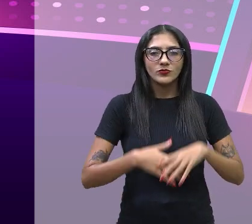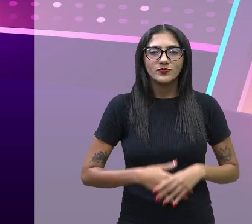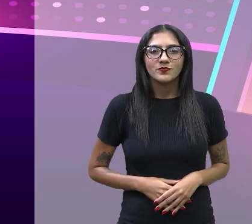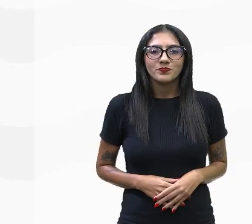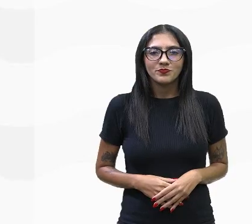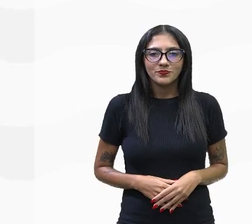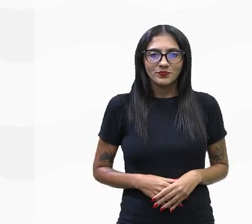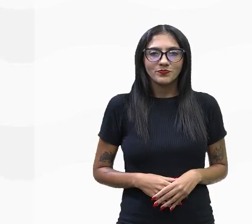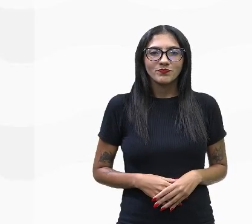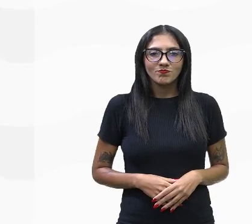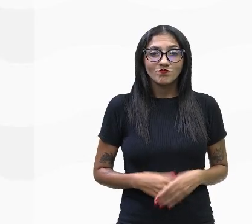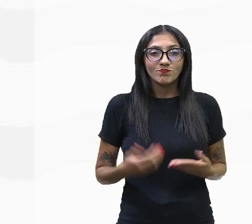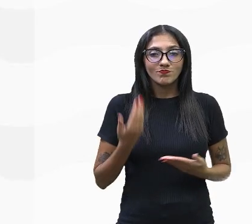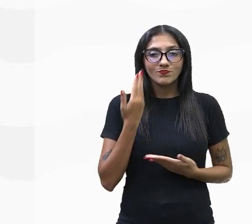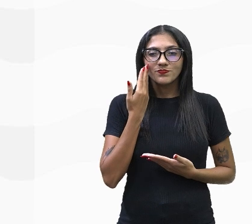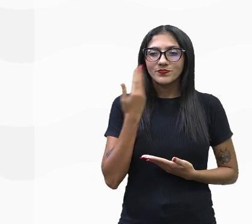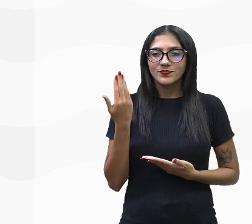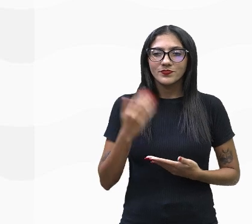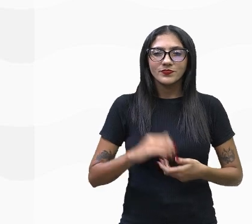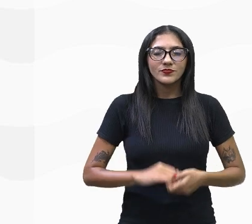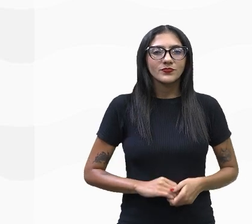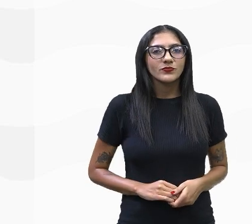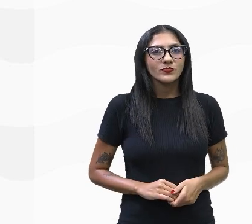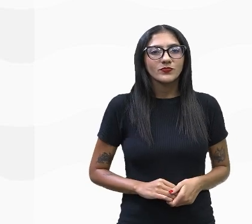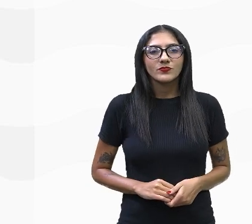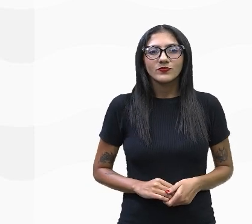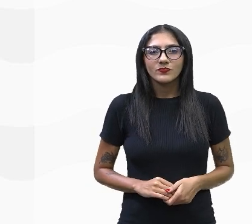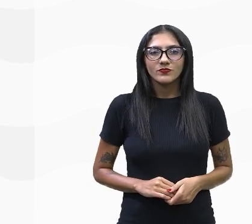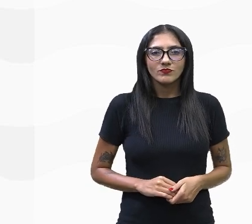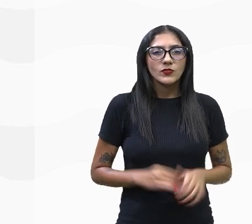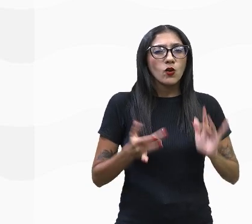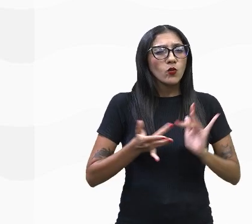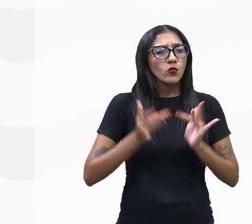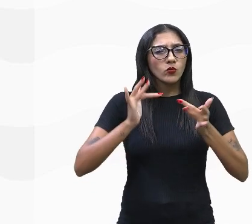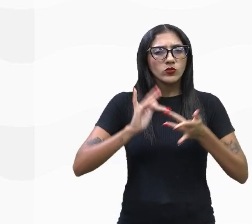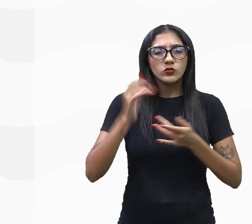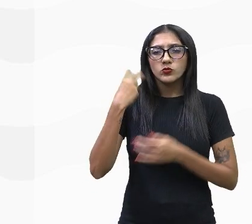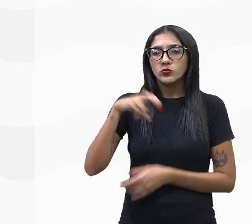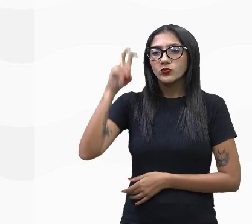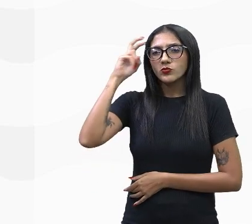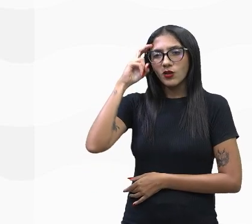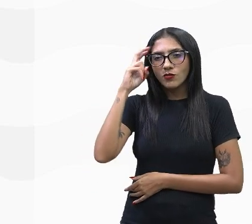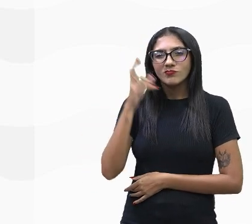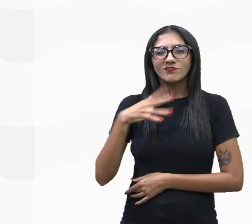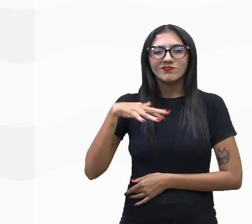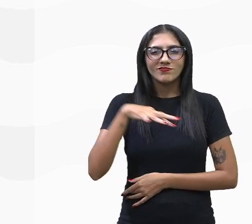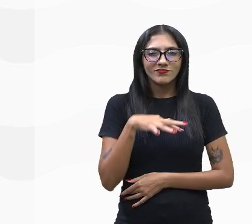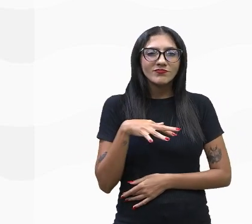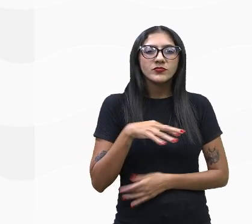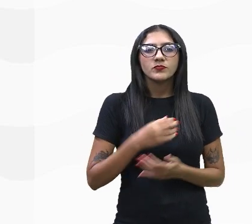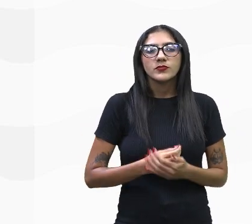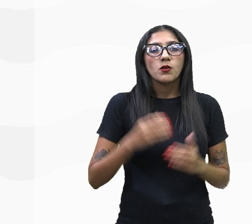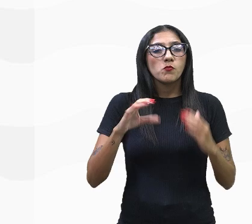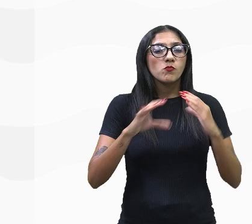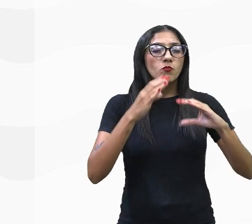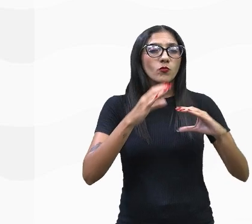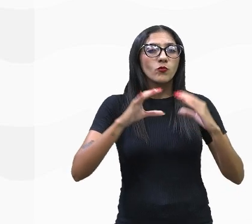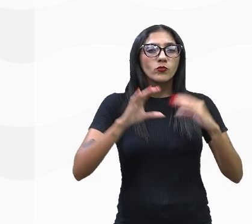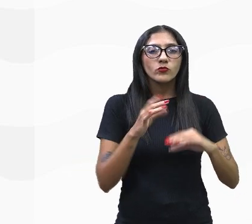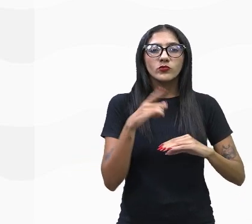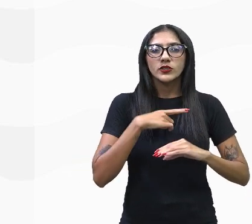esse texto que eu preparei para vocês. No nosso contexto cultural na sociedade, a música está